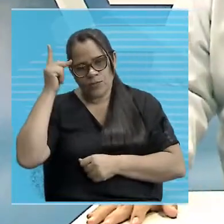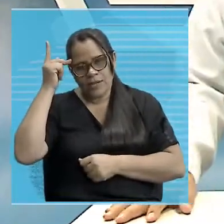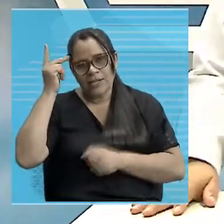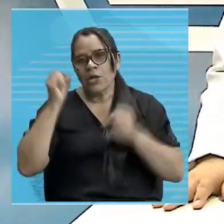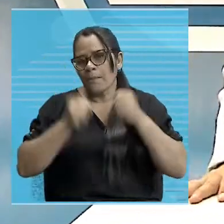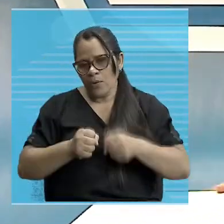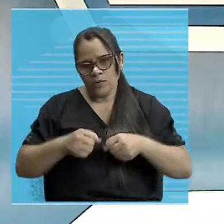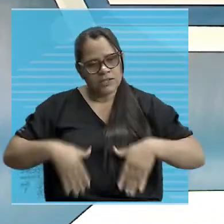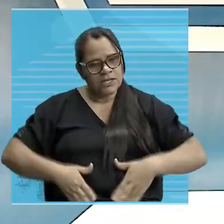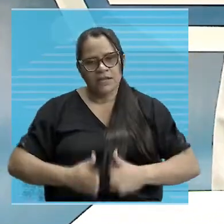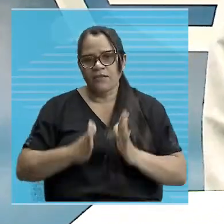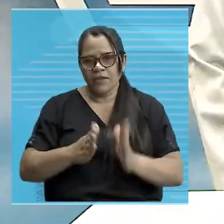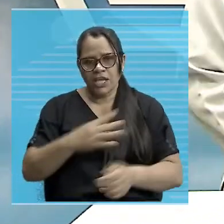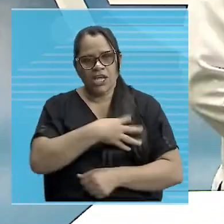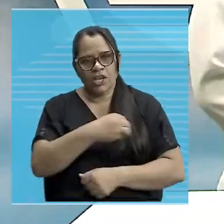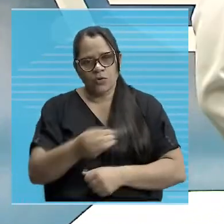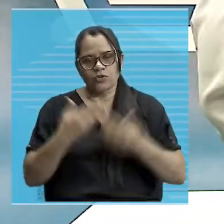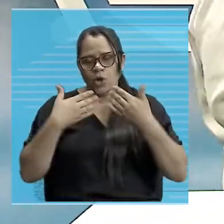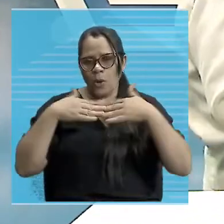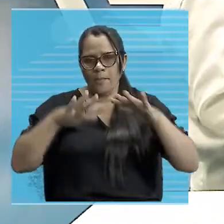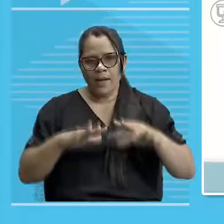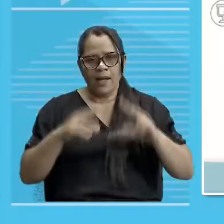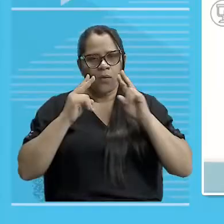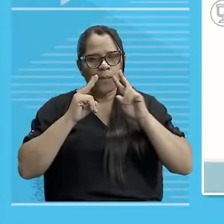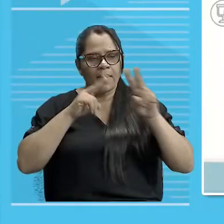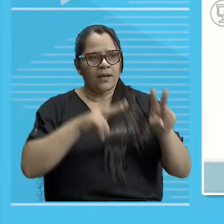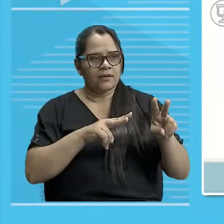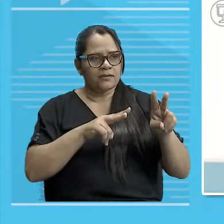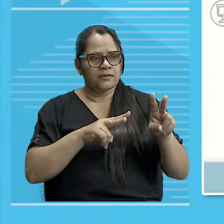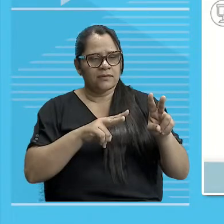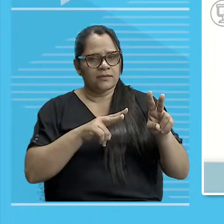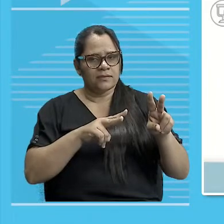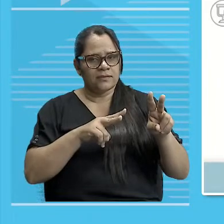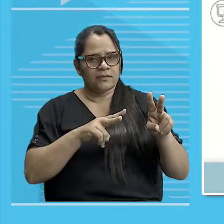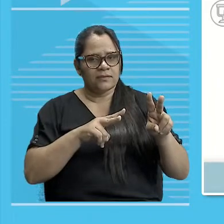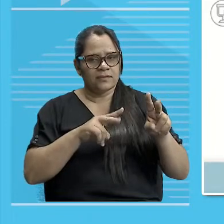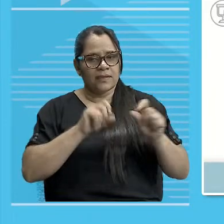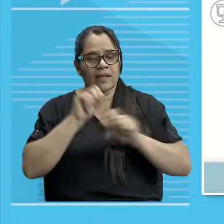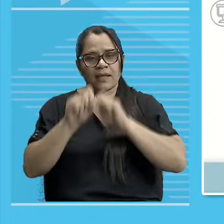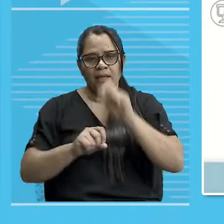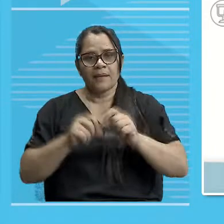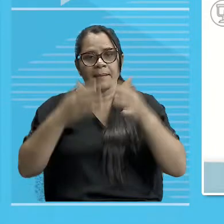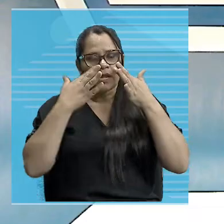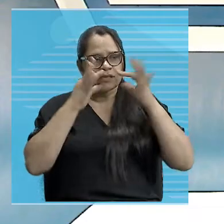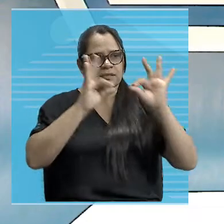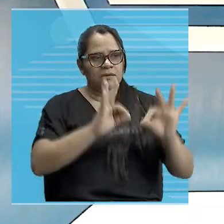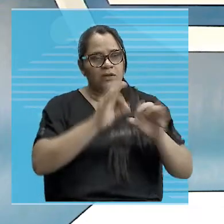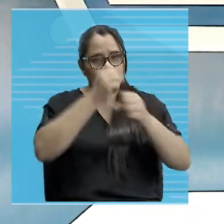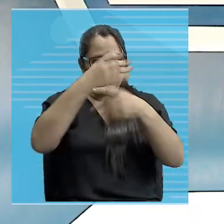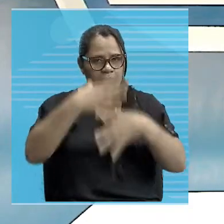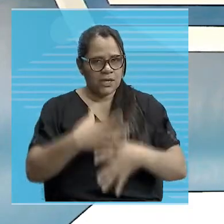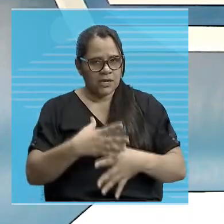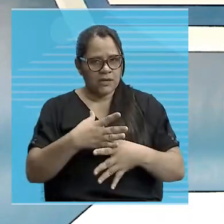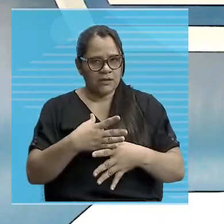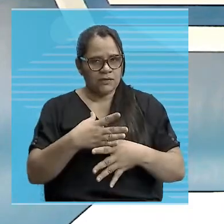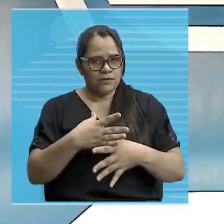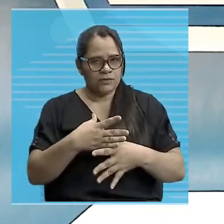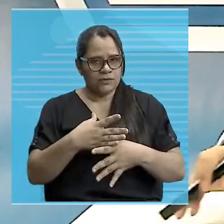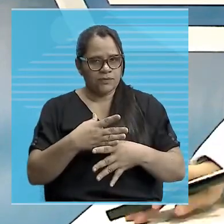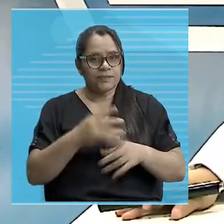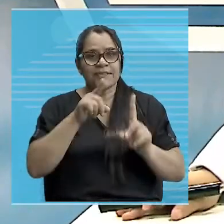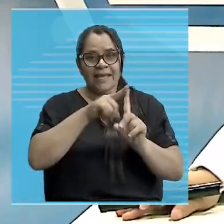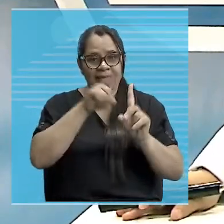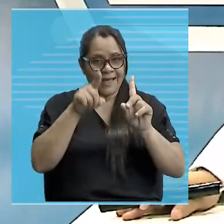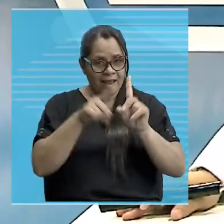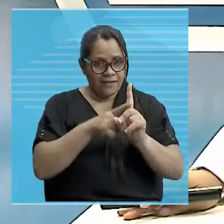Não estou dizendo isso. Mas eu estou falando sobre... Ei, eu estou falando sobre